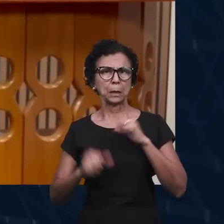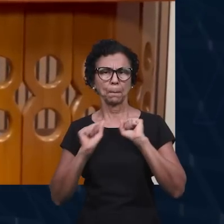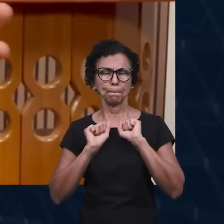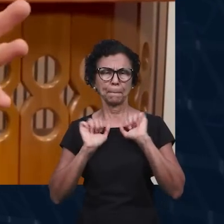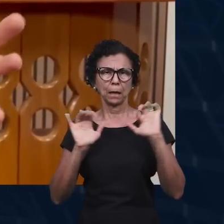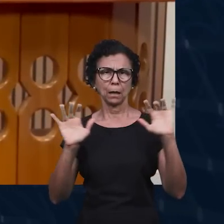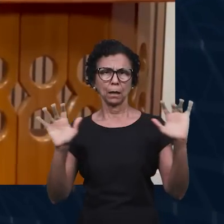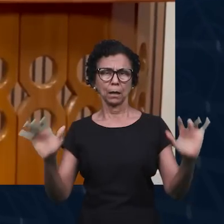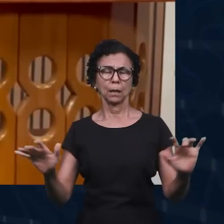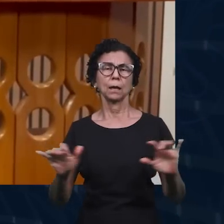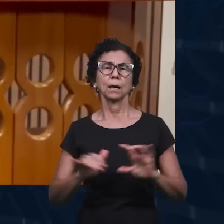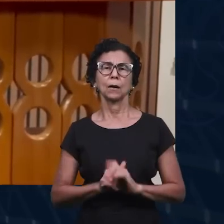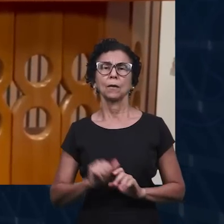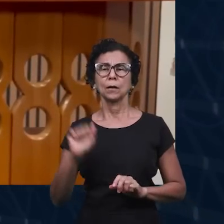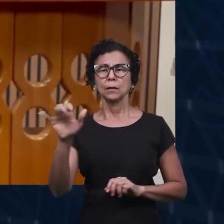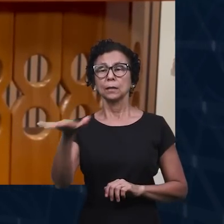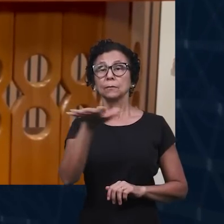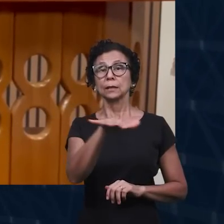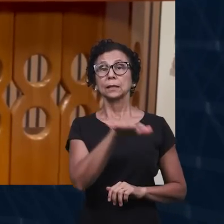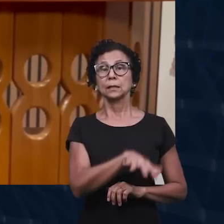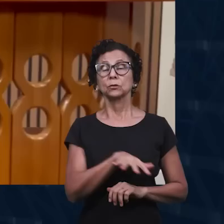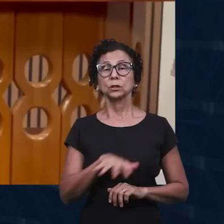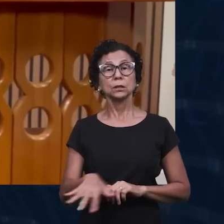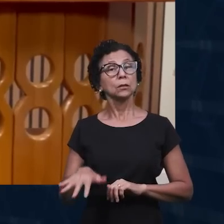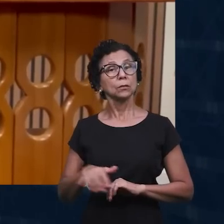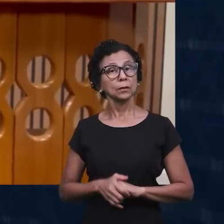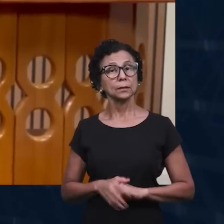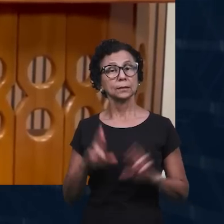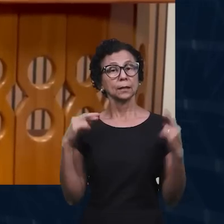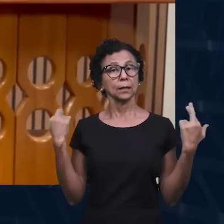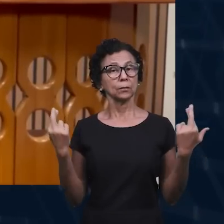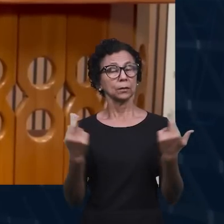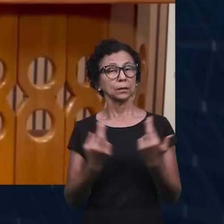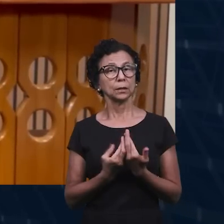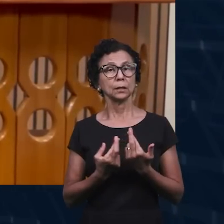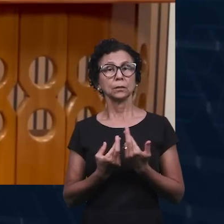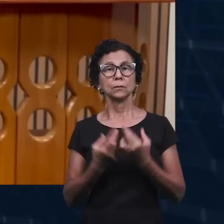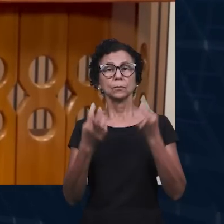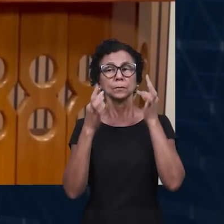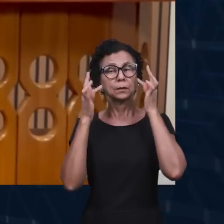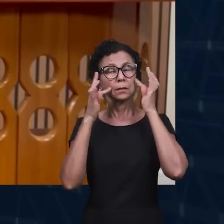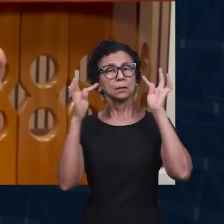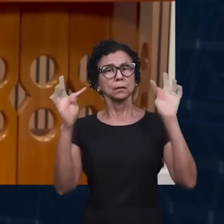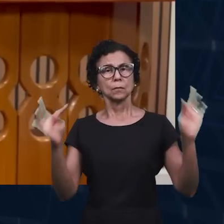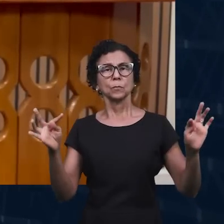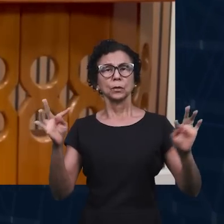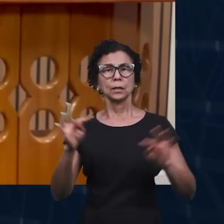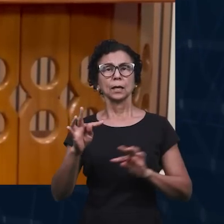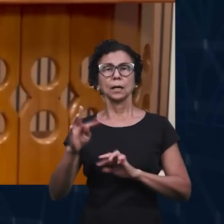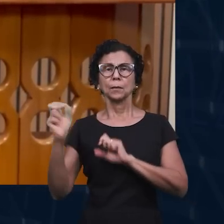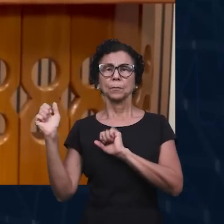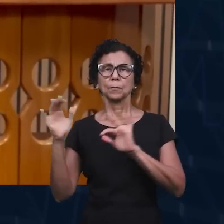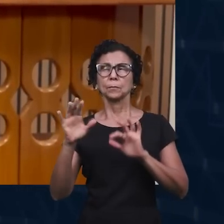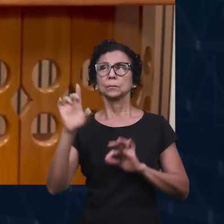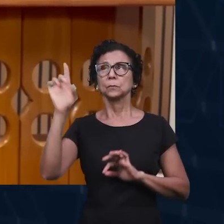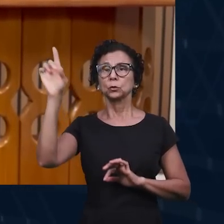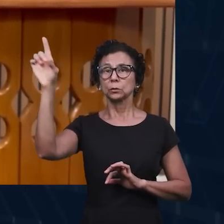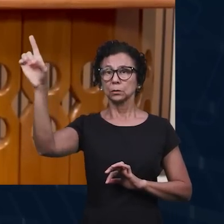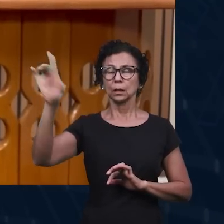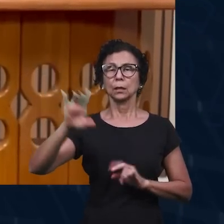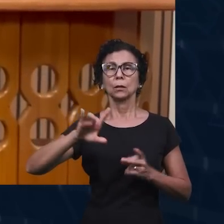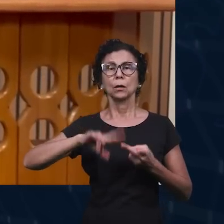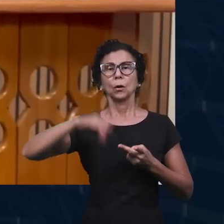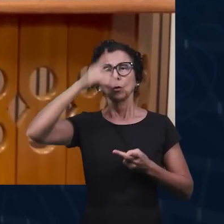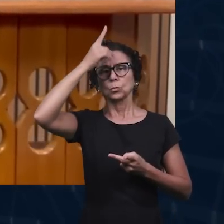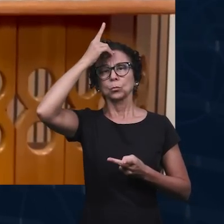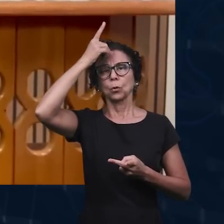obreiros, todos eles vieram de várias regiões. Nós estamos aqui para testemunhar os feitos do Senhor no nosso meio,